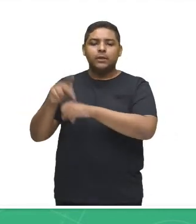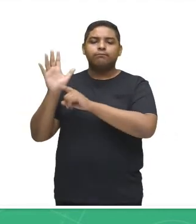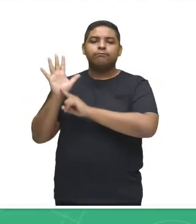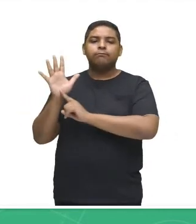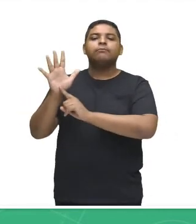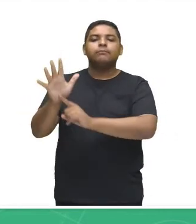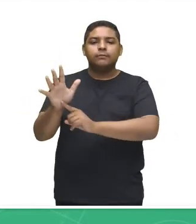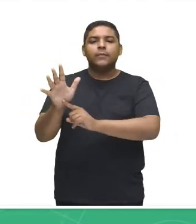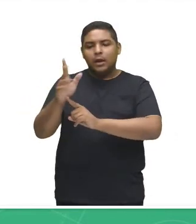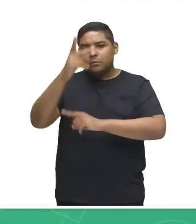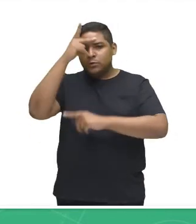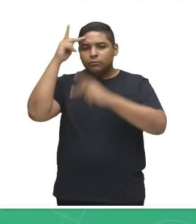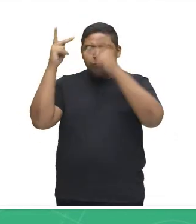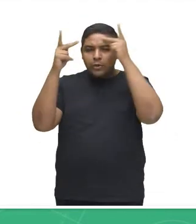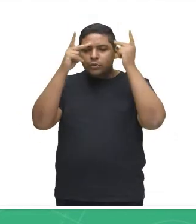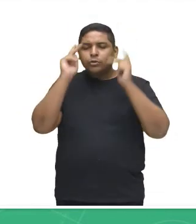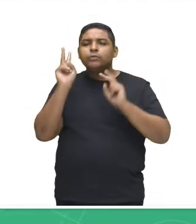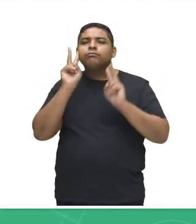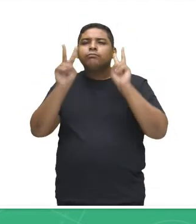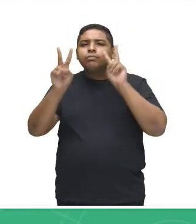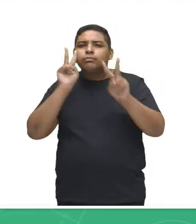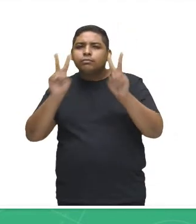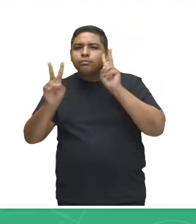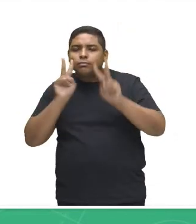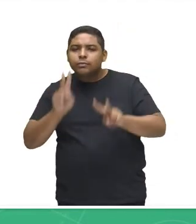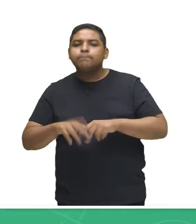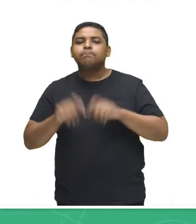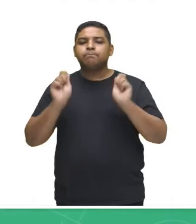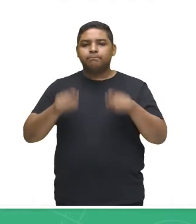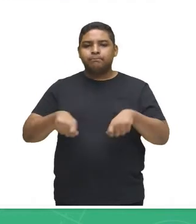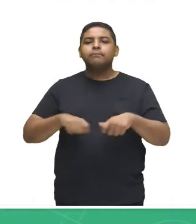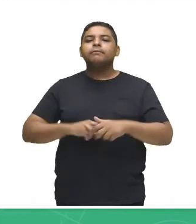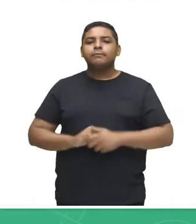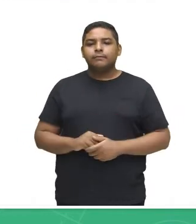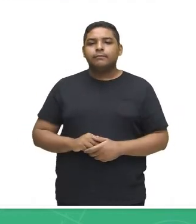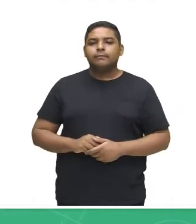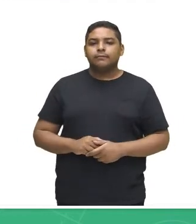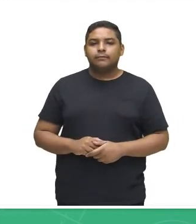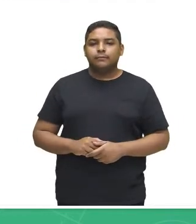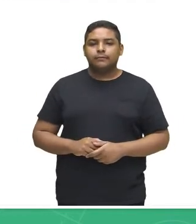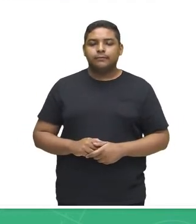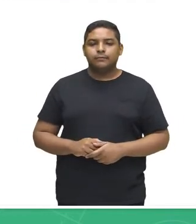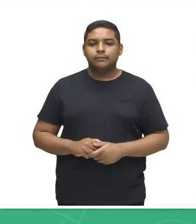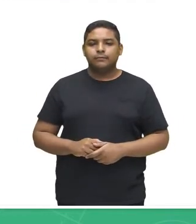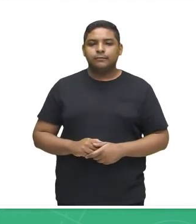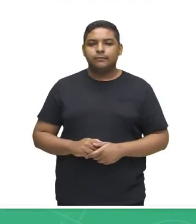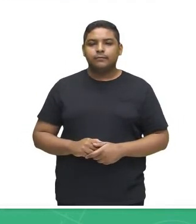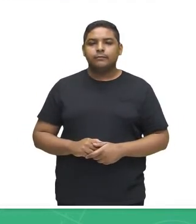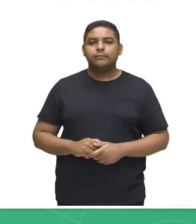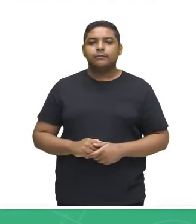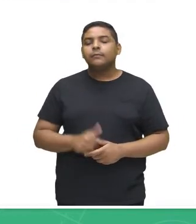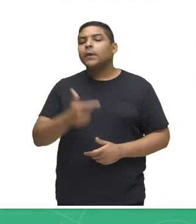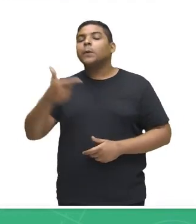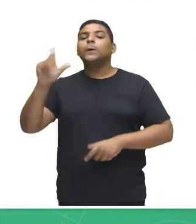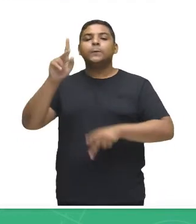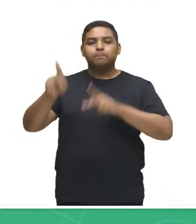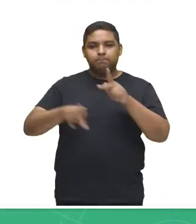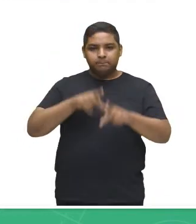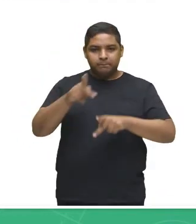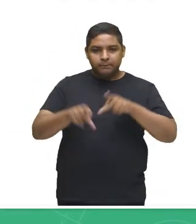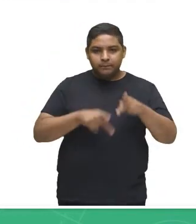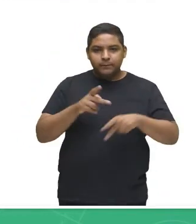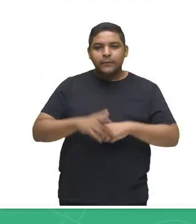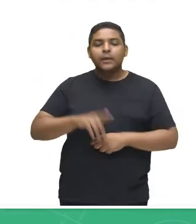população pudesse ver. Então, Hammurabi vai trazer aí nosso primeiro código de leis. O nosso outro povo é um povo que tem um nome